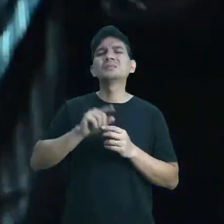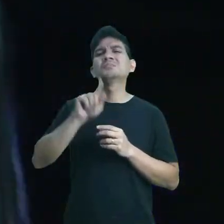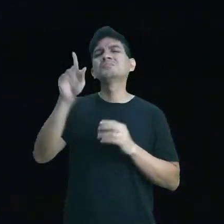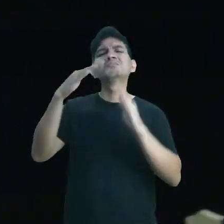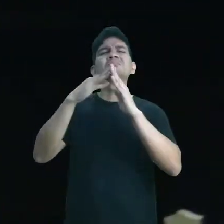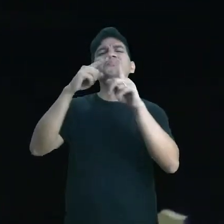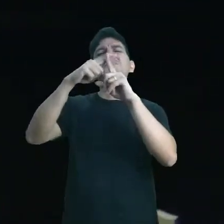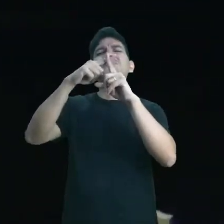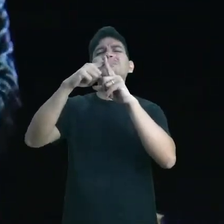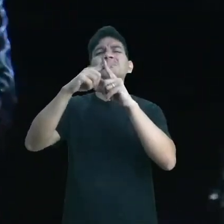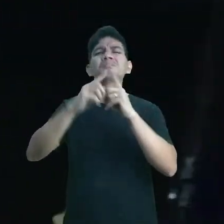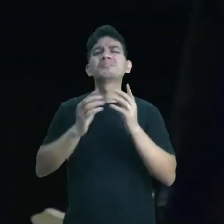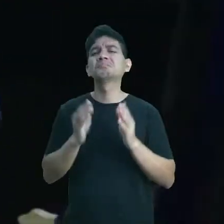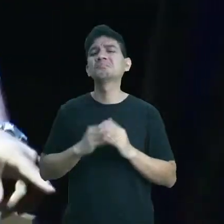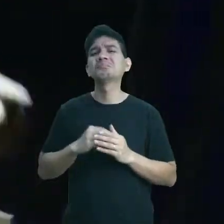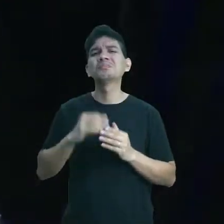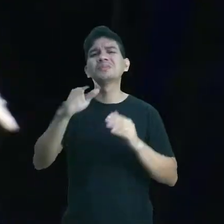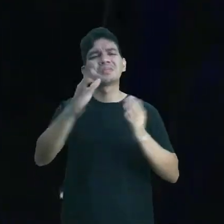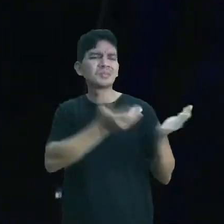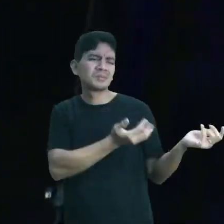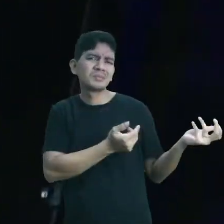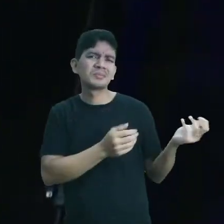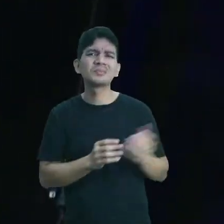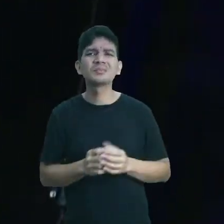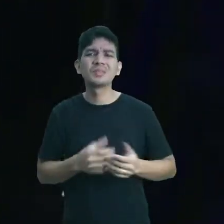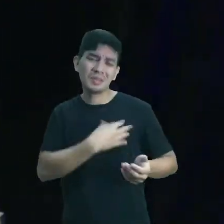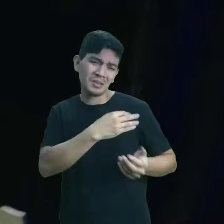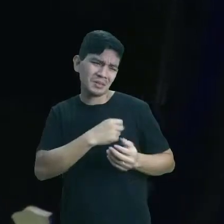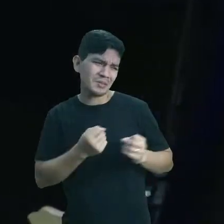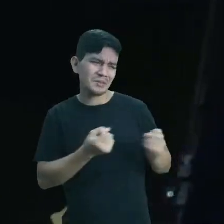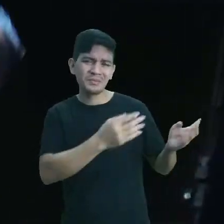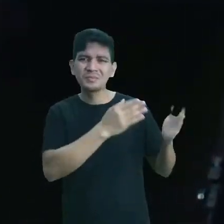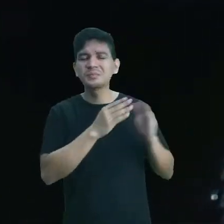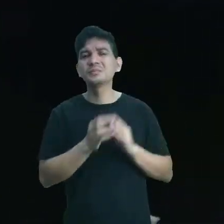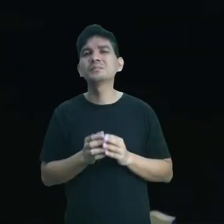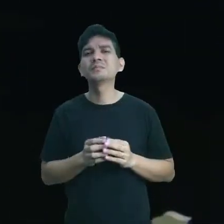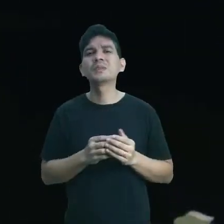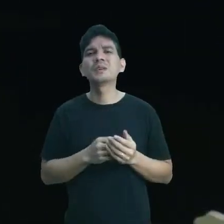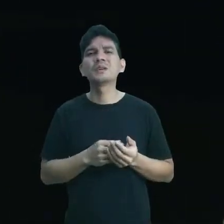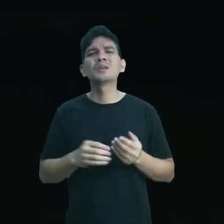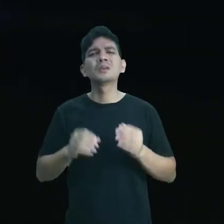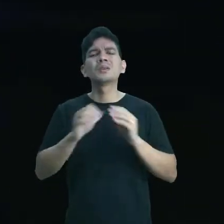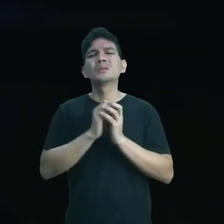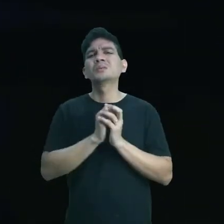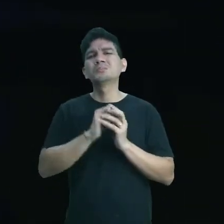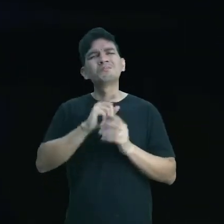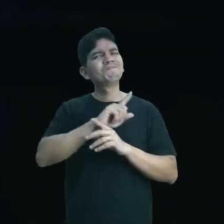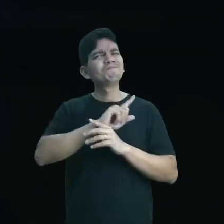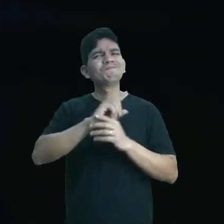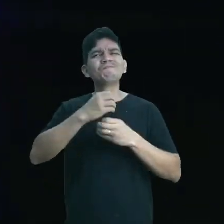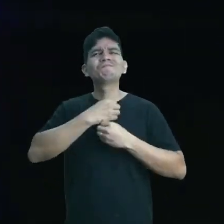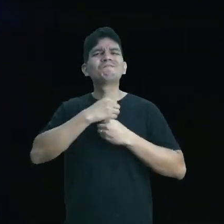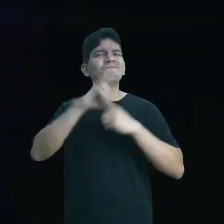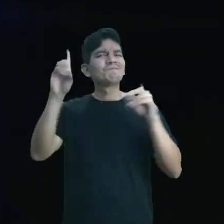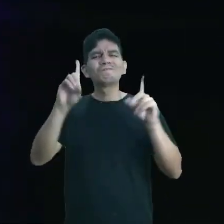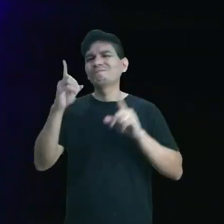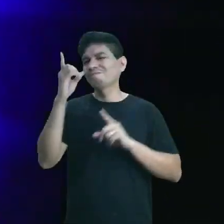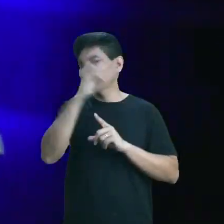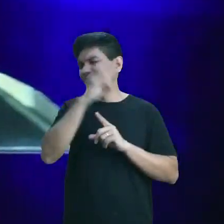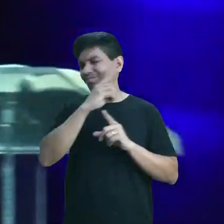igreja, meu filho vai lá para os jovens, meu filho vai lá para os adolescentes, vai lá para a escola dominical. Não basta. Ensino